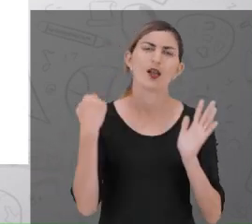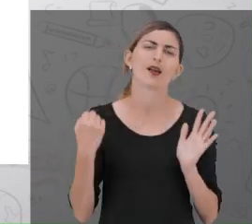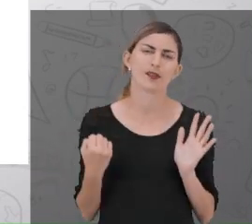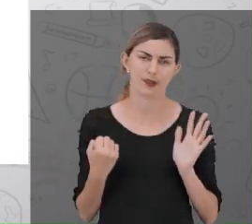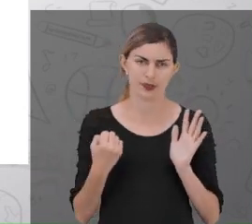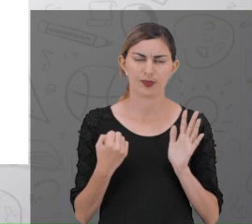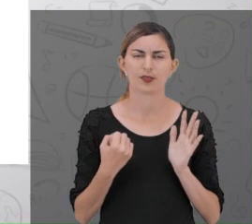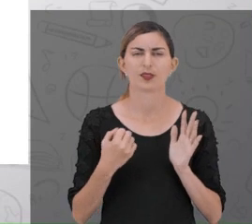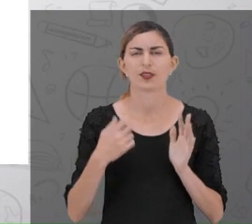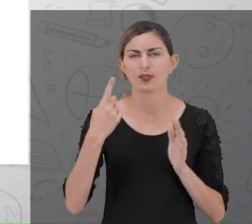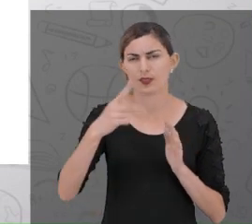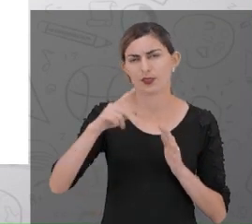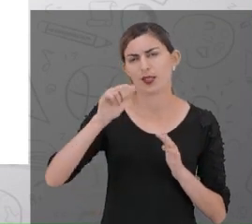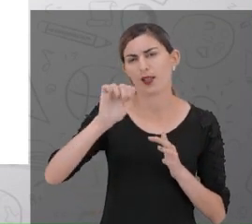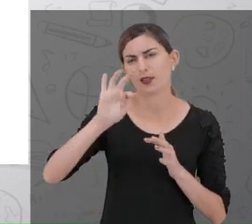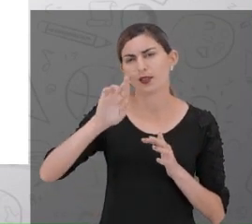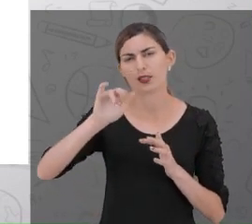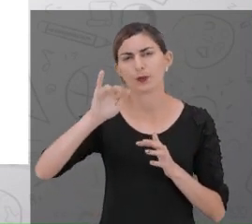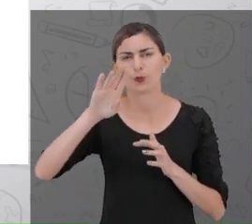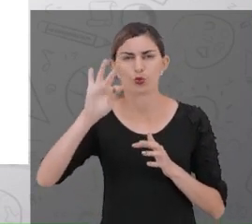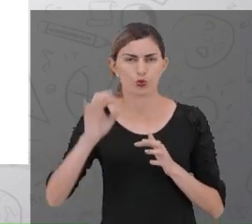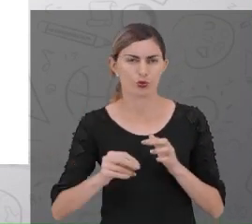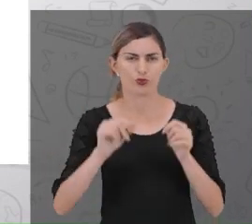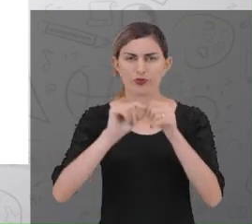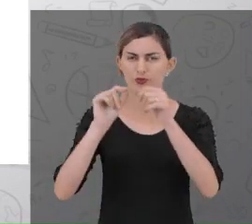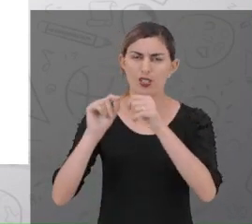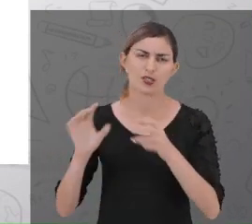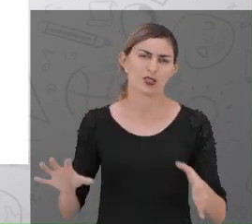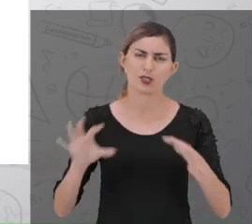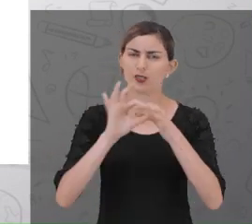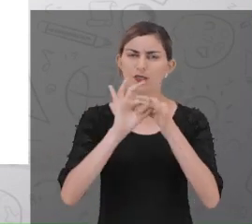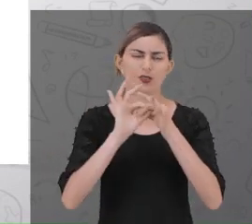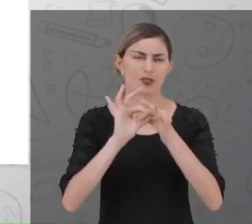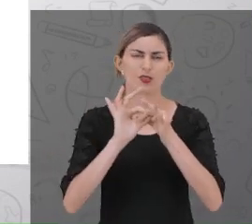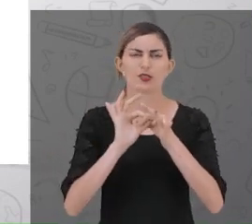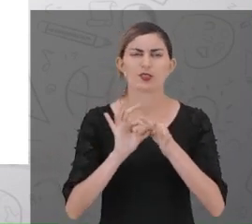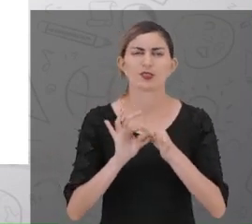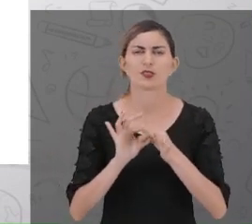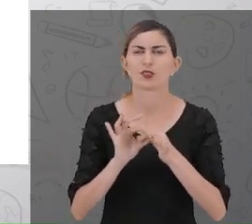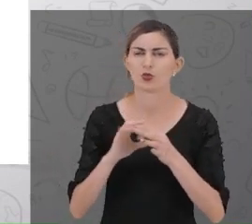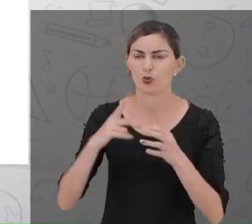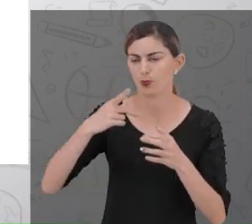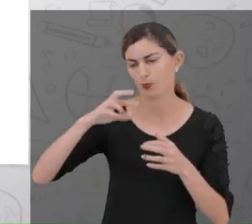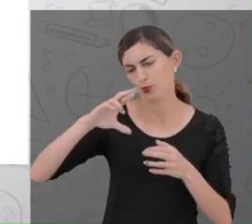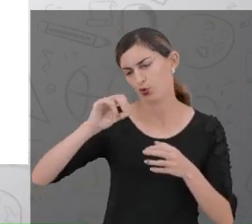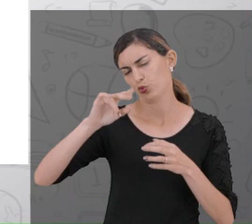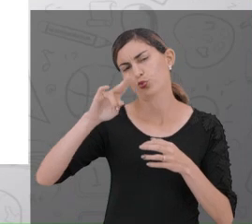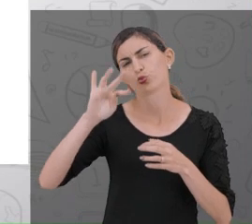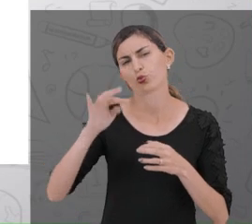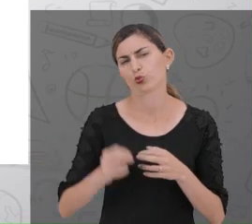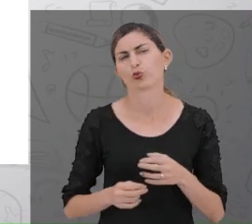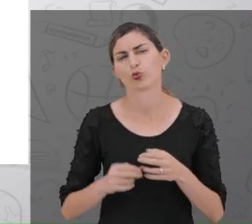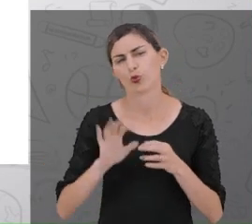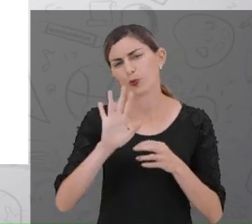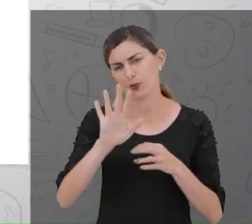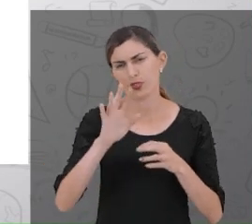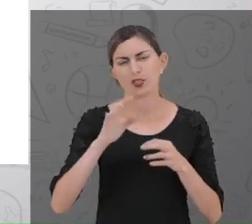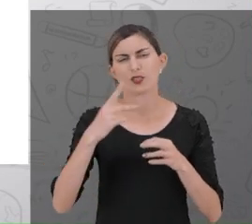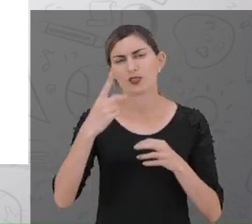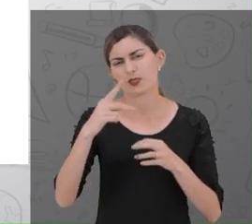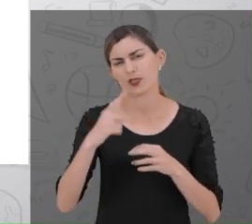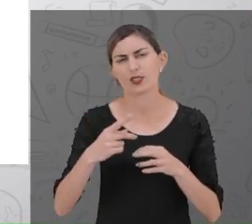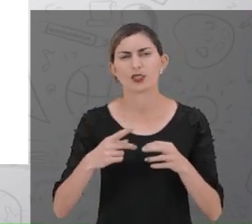estado e marca. Embora estes atributos tenham ligação com produto,